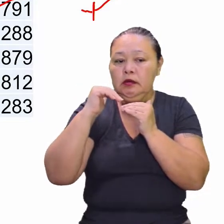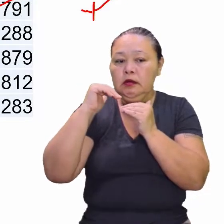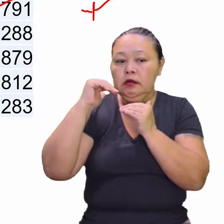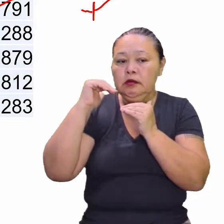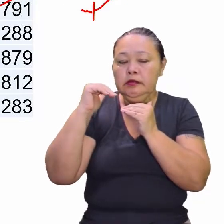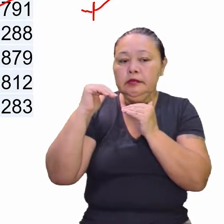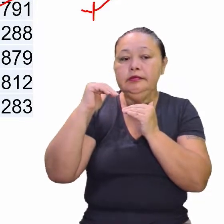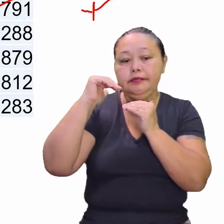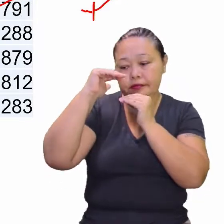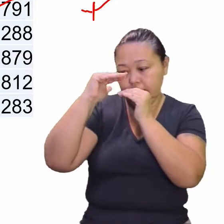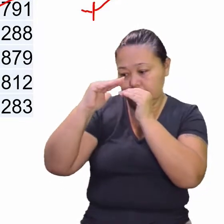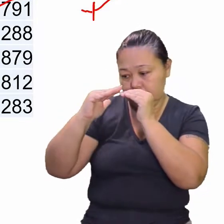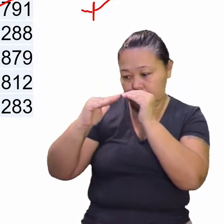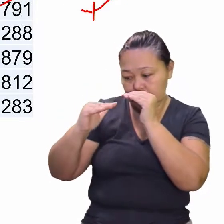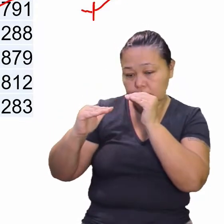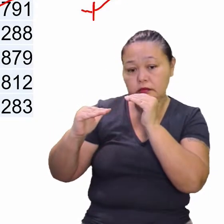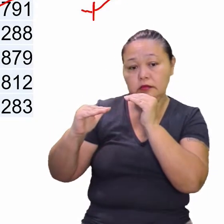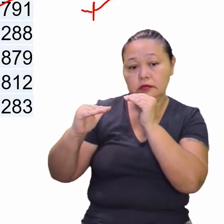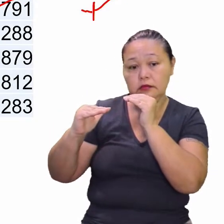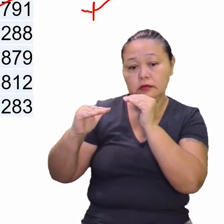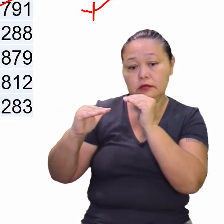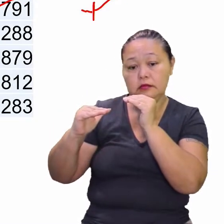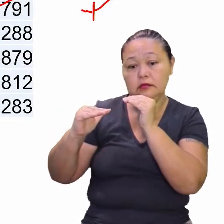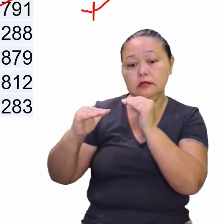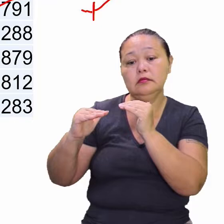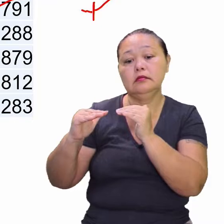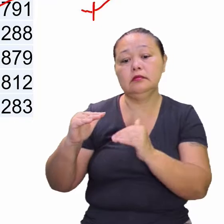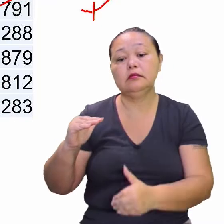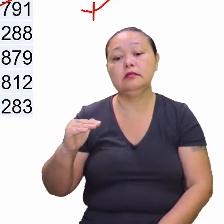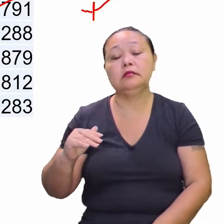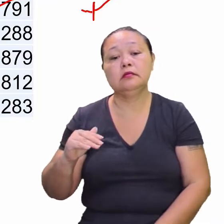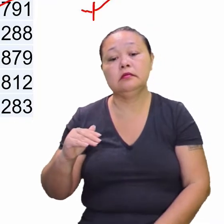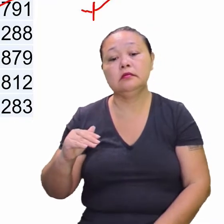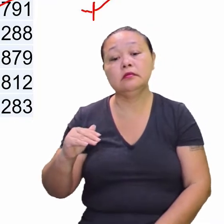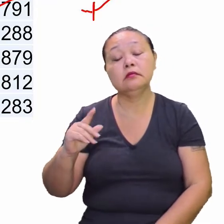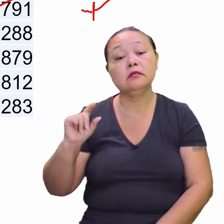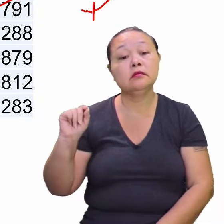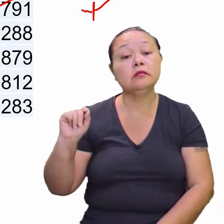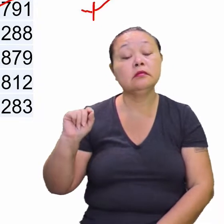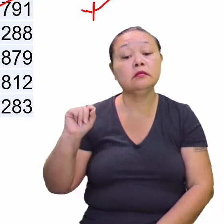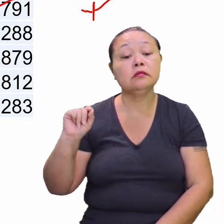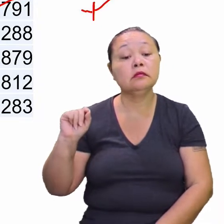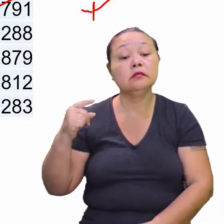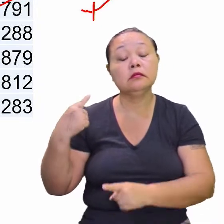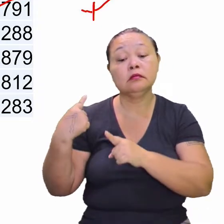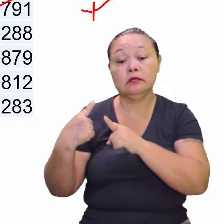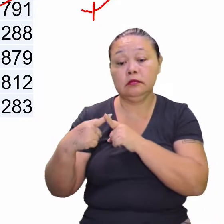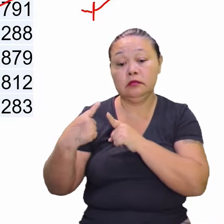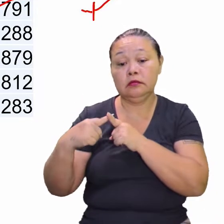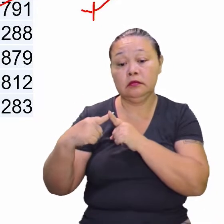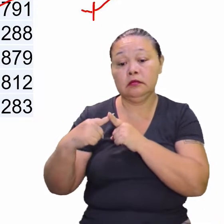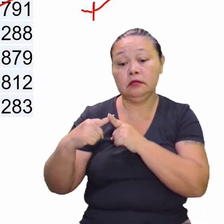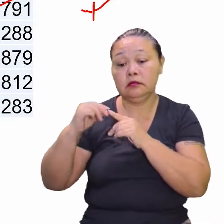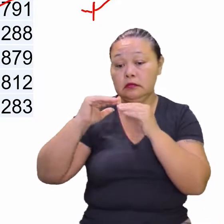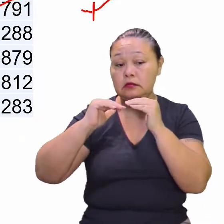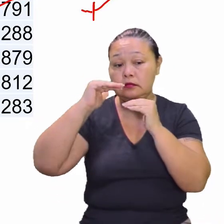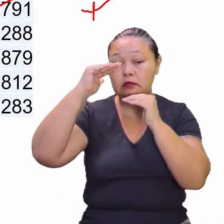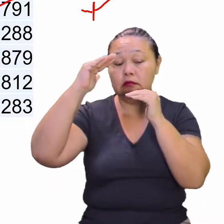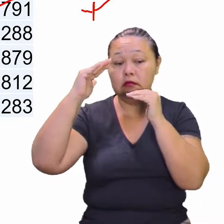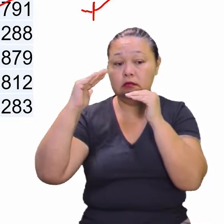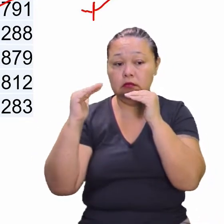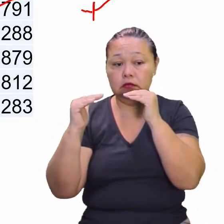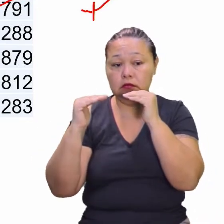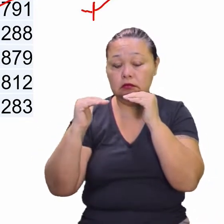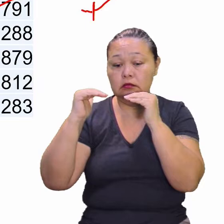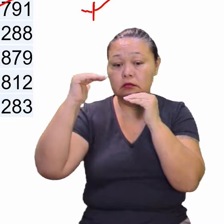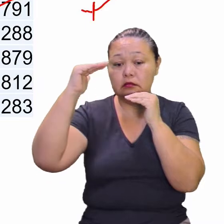incremento, mas depois desce novamente. Isso mesmo. É isso? O que vai influenciar? Por que, professor, que teve essa diminuição? Tem